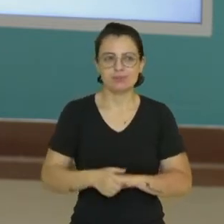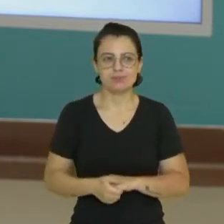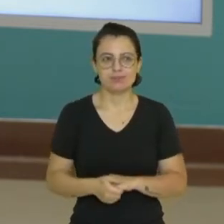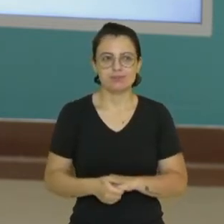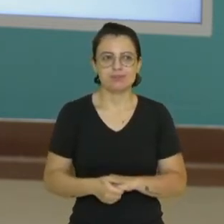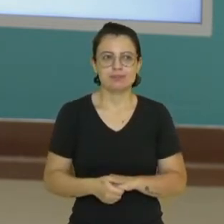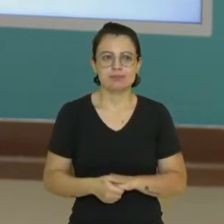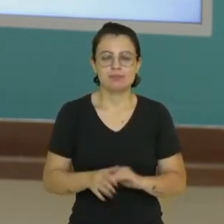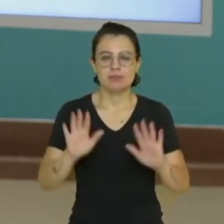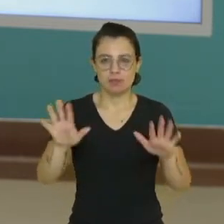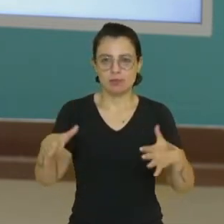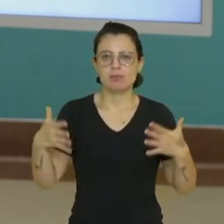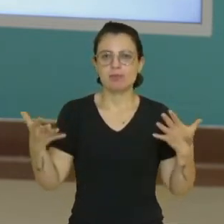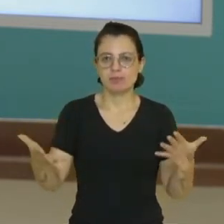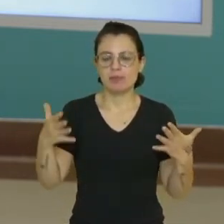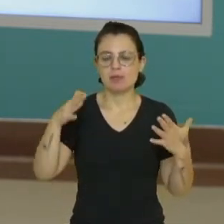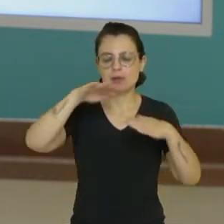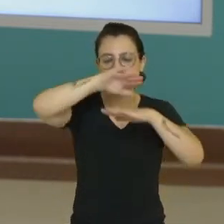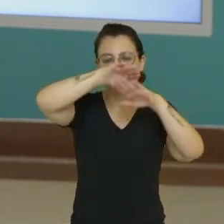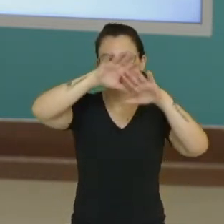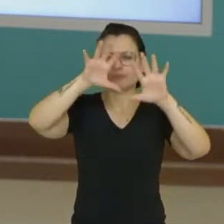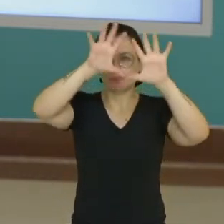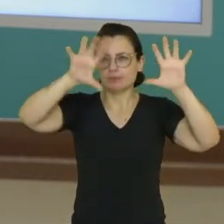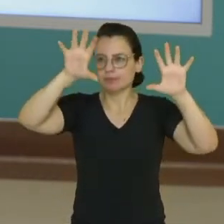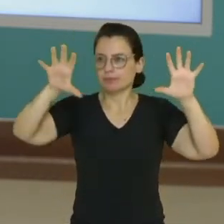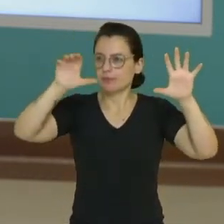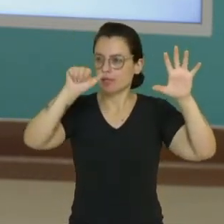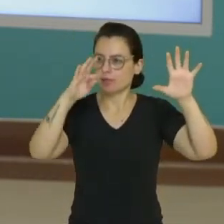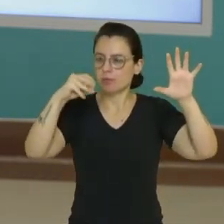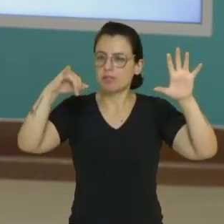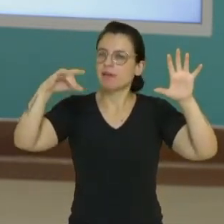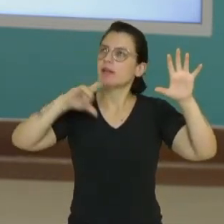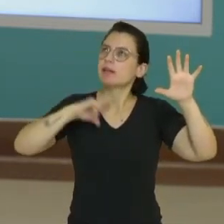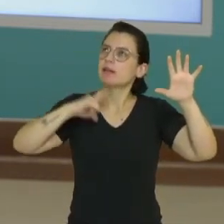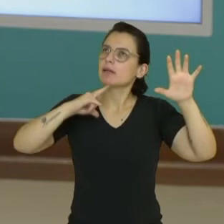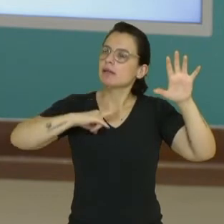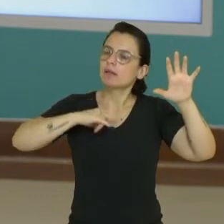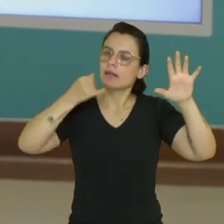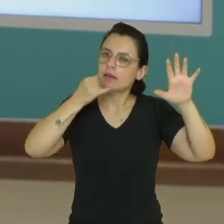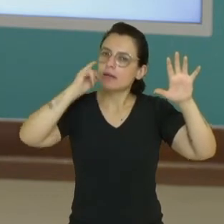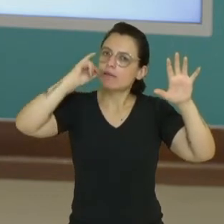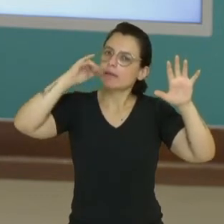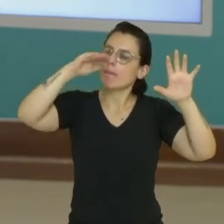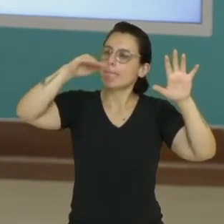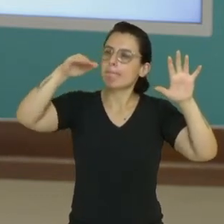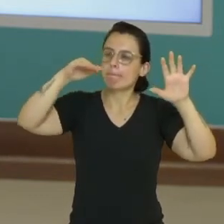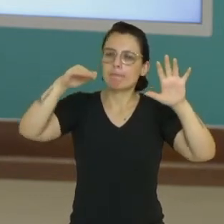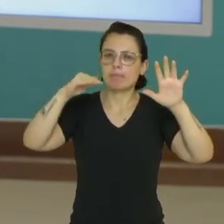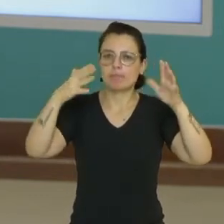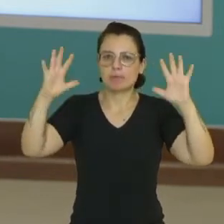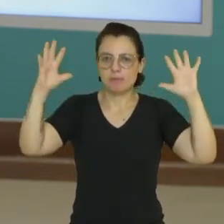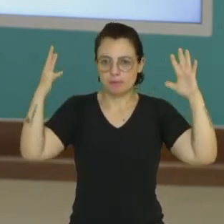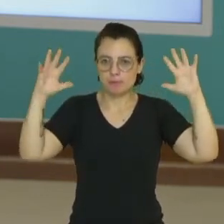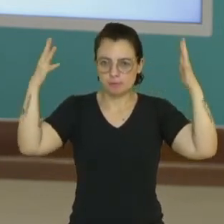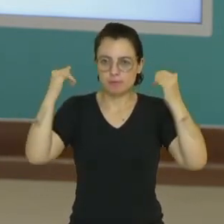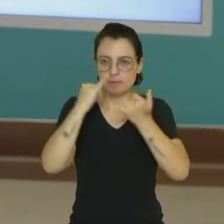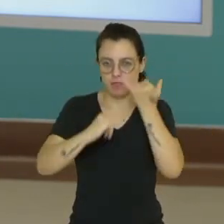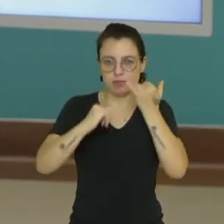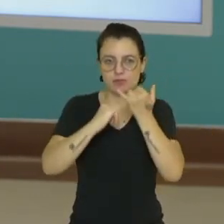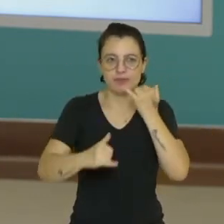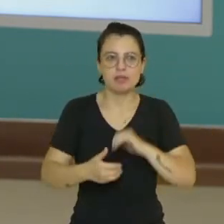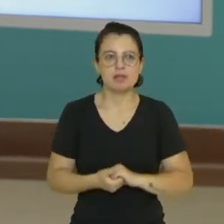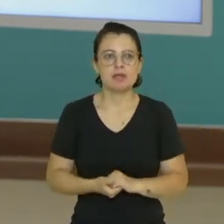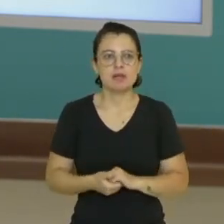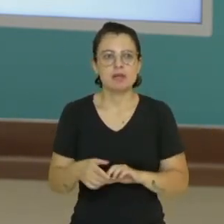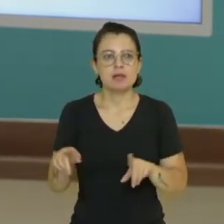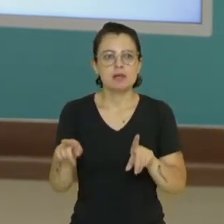frio. Então, essa camada mantém essa temperatura média. Outra é a defesa contra o ataque